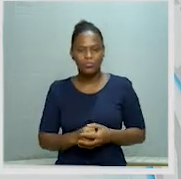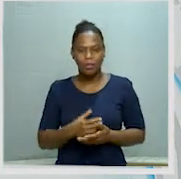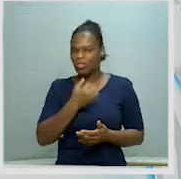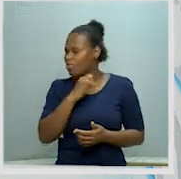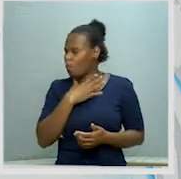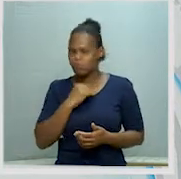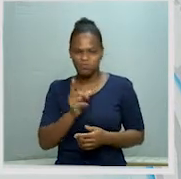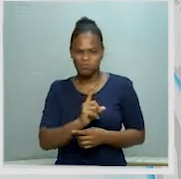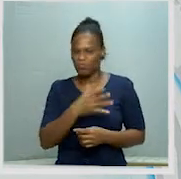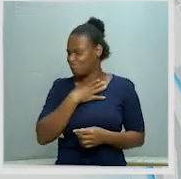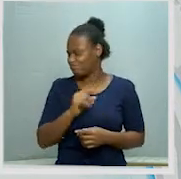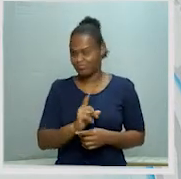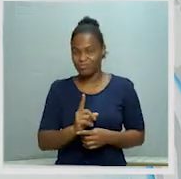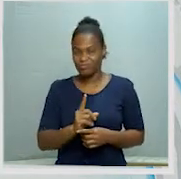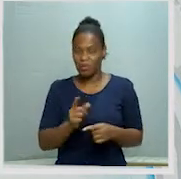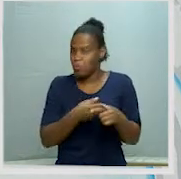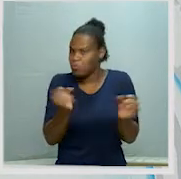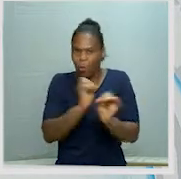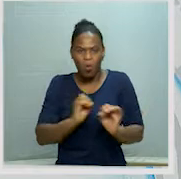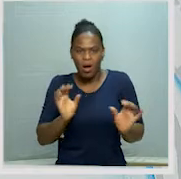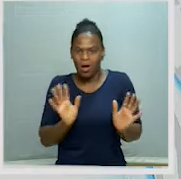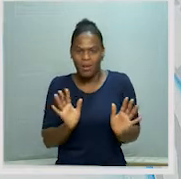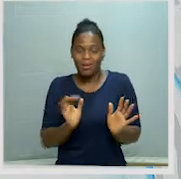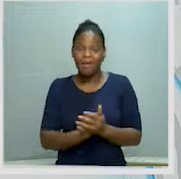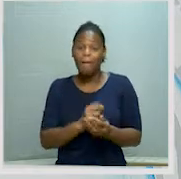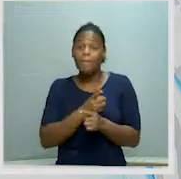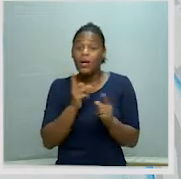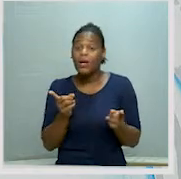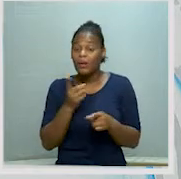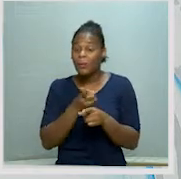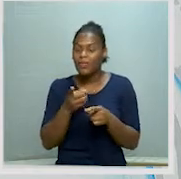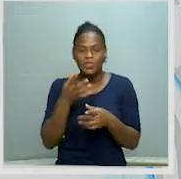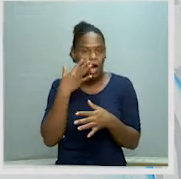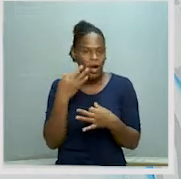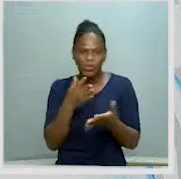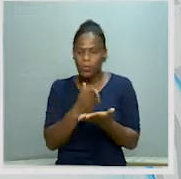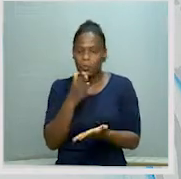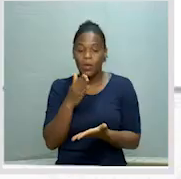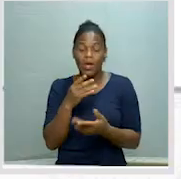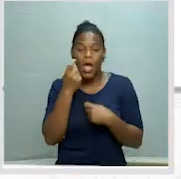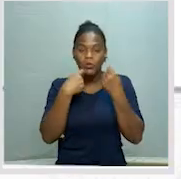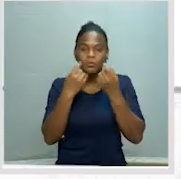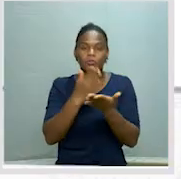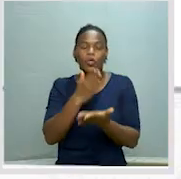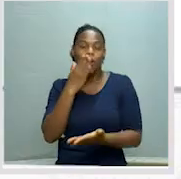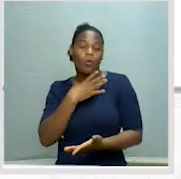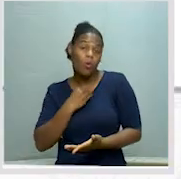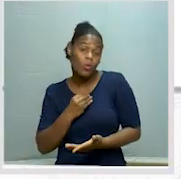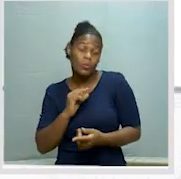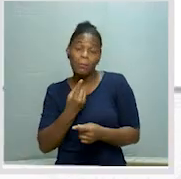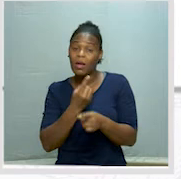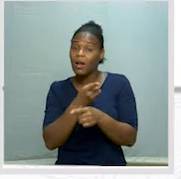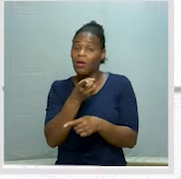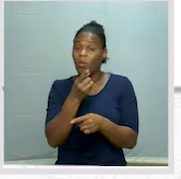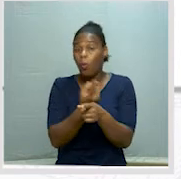não gosto, de uma forma desinteressada. Por quê? Porque simplesmente exprime apenas o